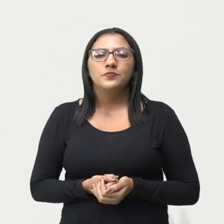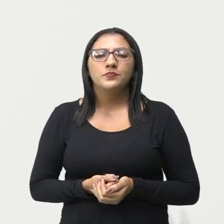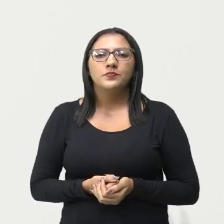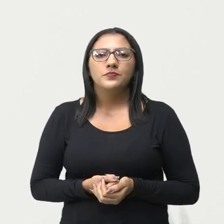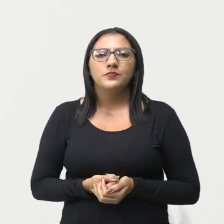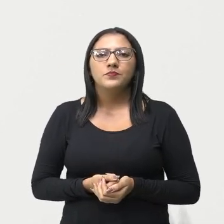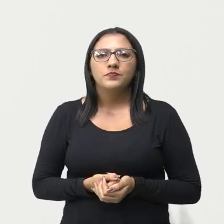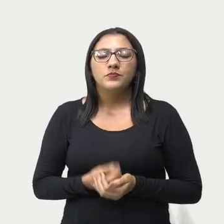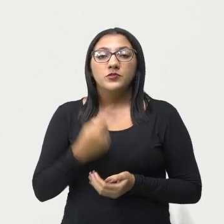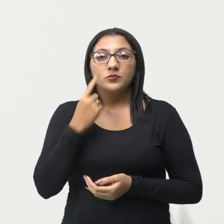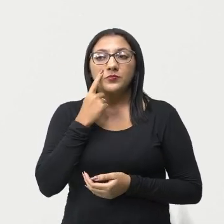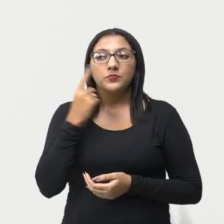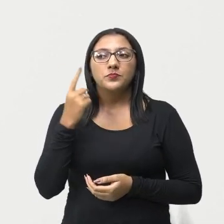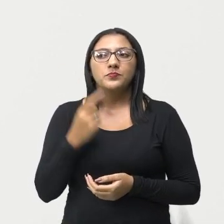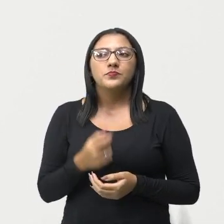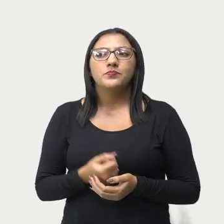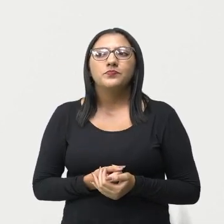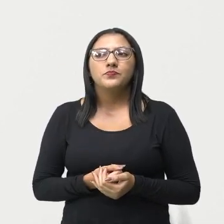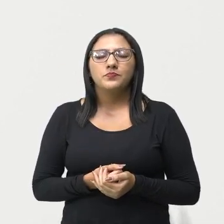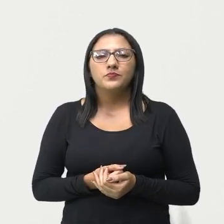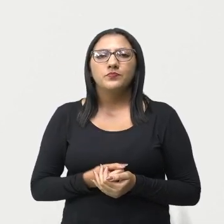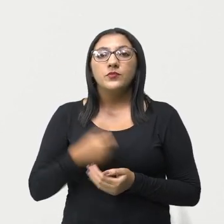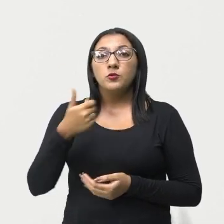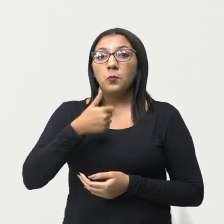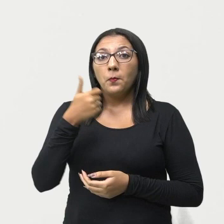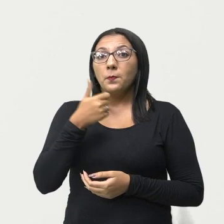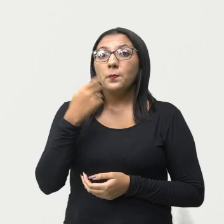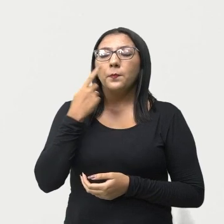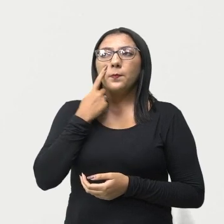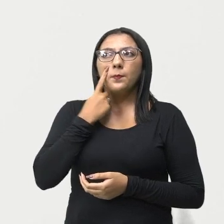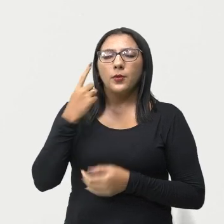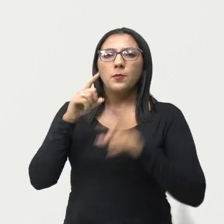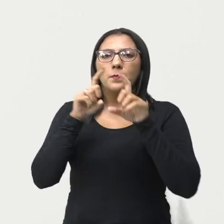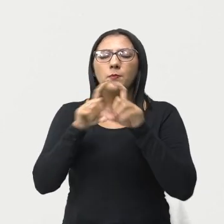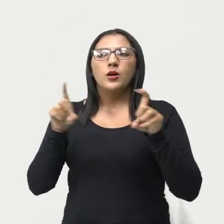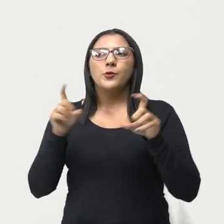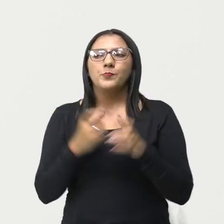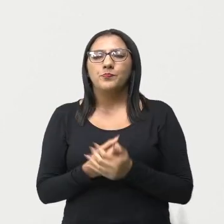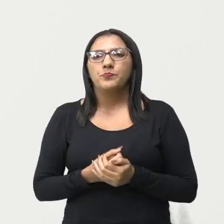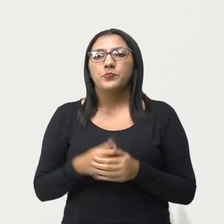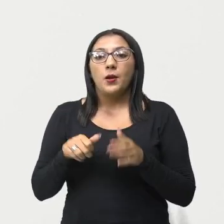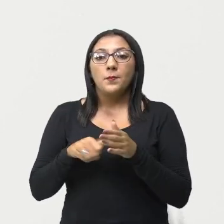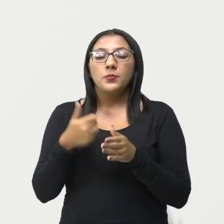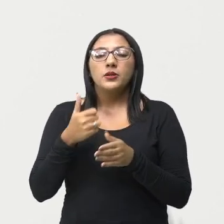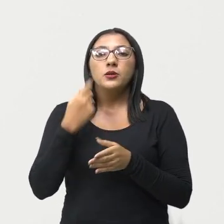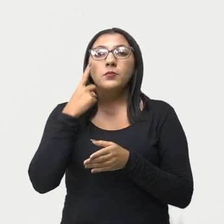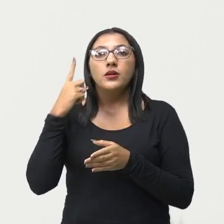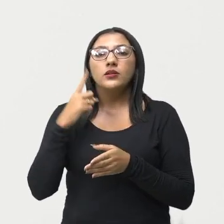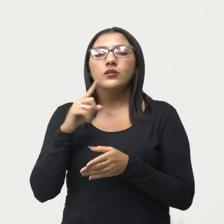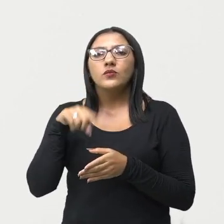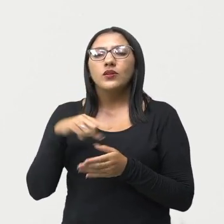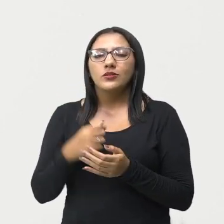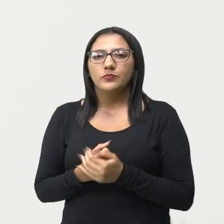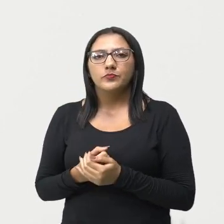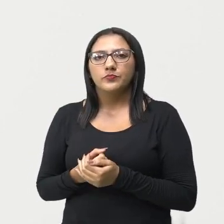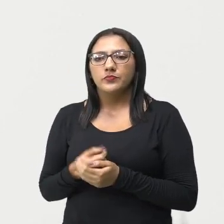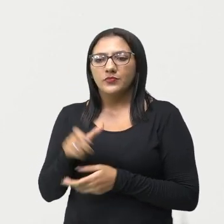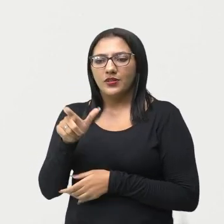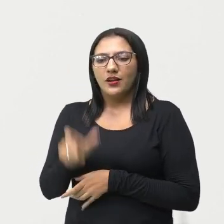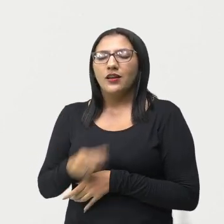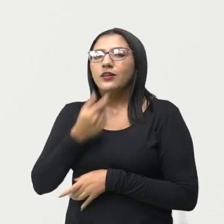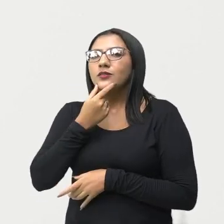Vamos na sequência. No primeiro parágrafo, observem. A primeira informação secundária que a gente já vai ter, Lin